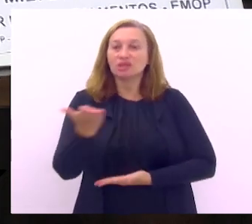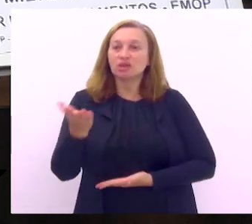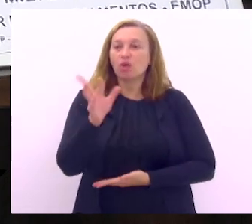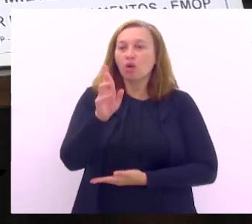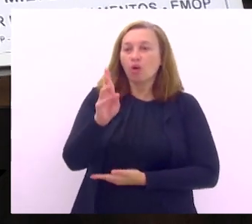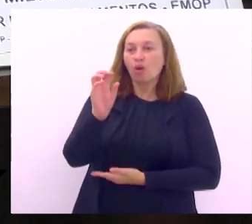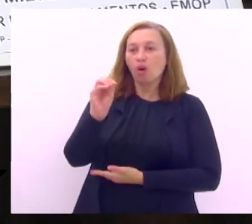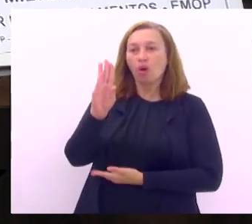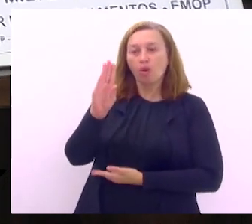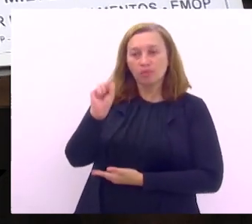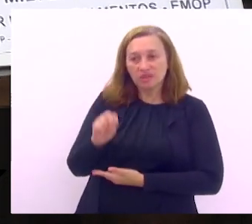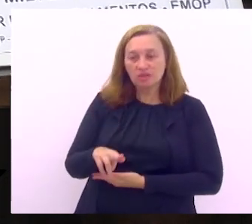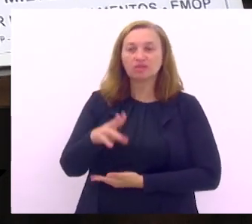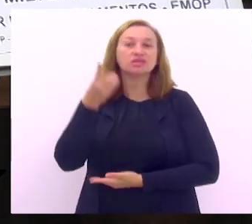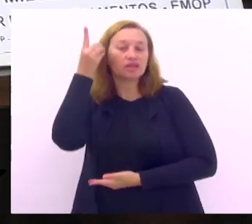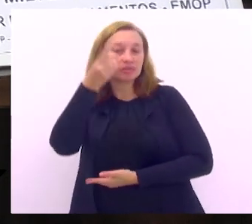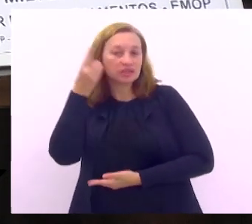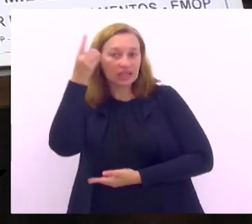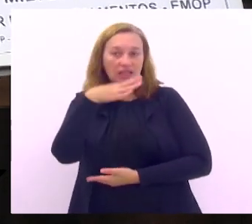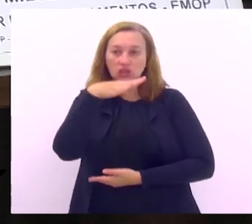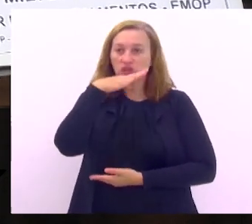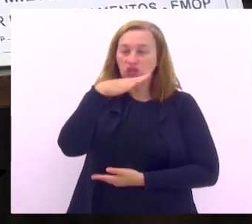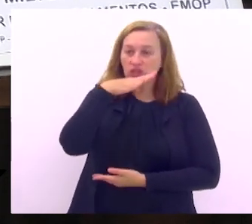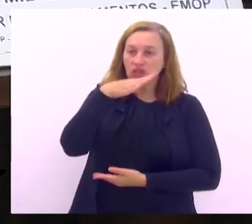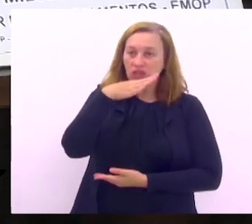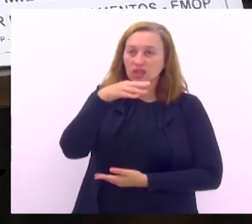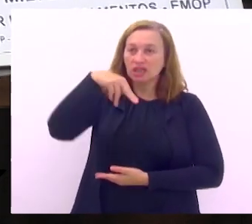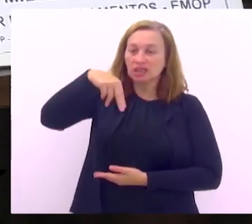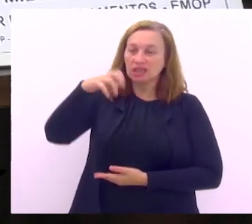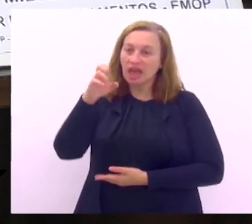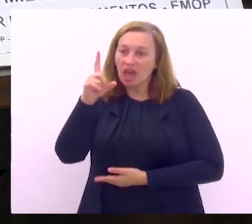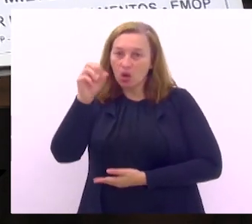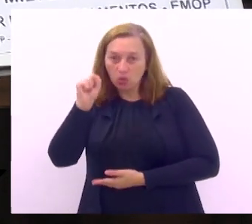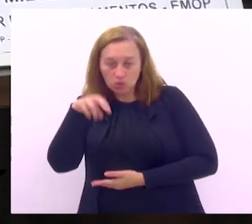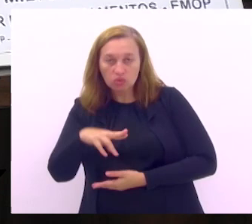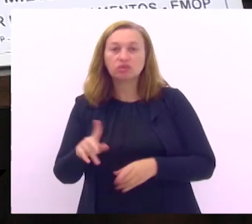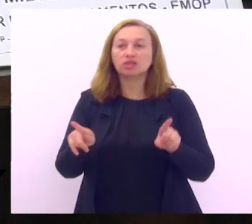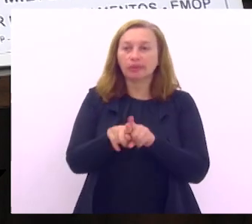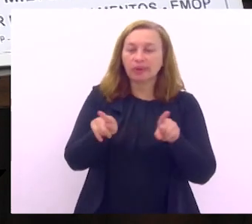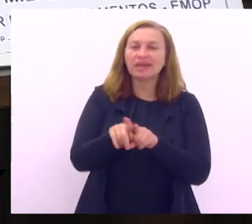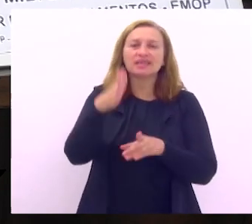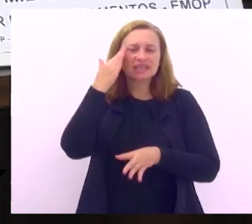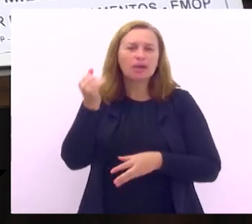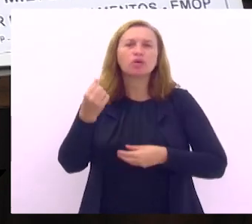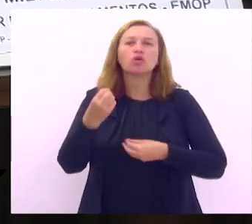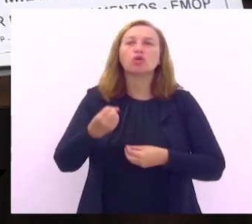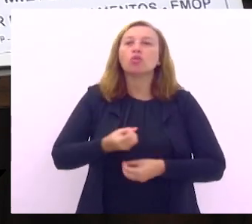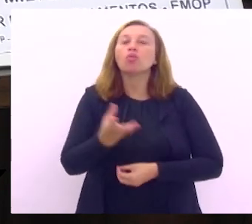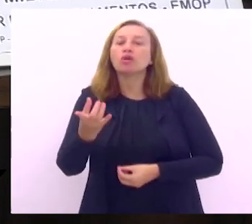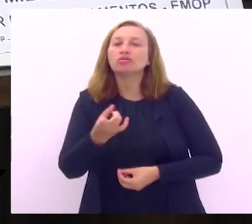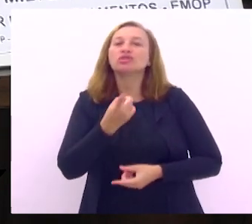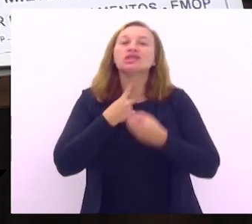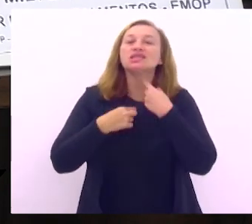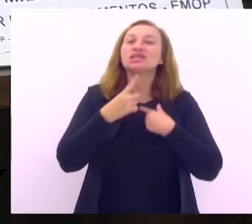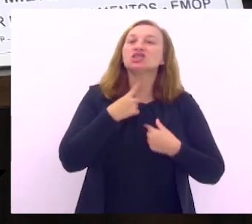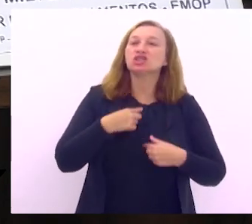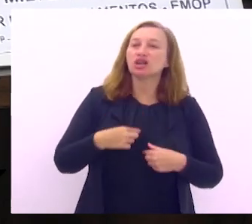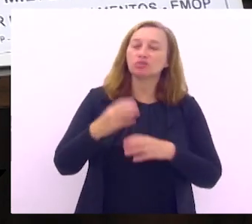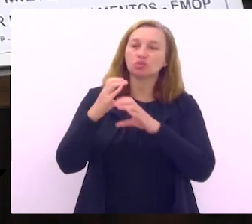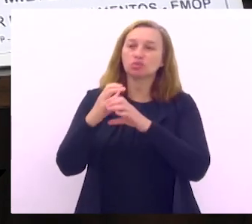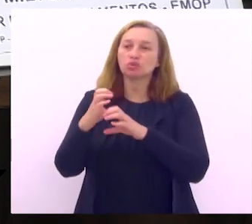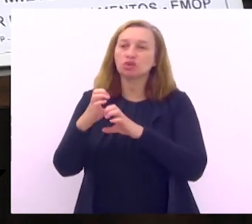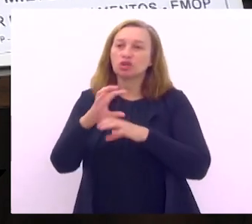Robson, deputado Chiquinho, Nelsinho, todas as pessoas sabem de como a gente se envolveu nisso, né? Os arquitetos,